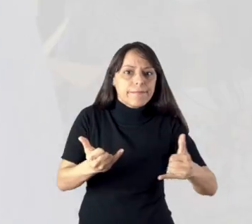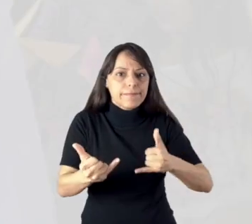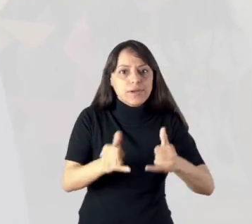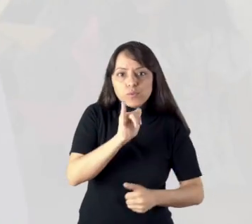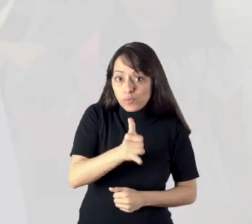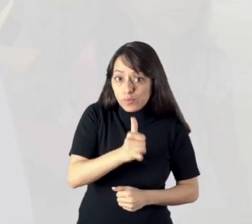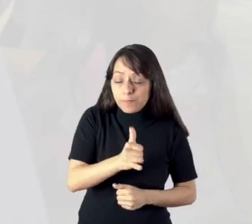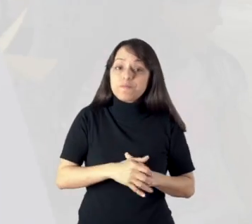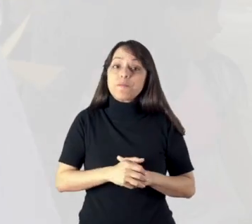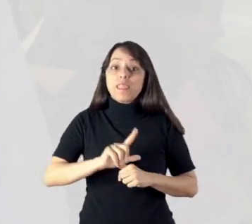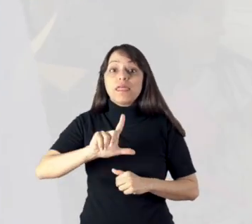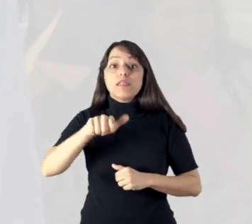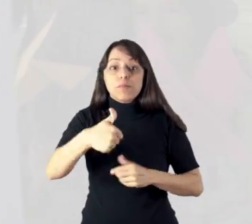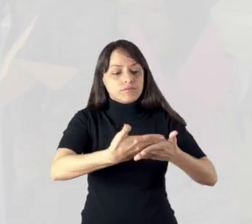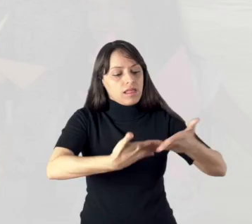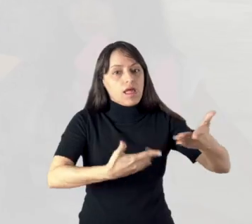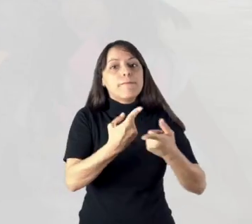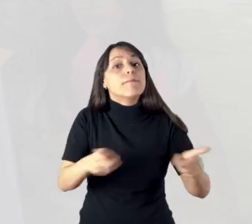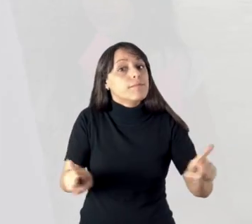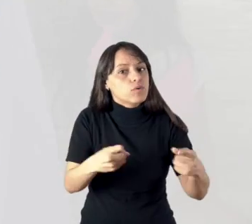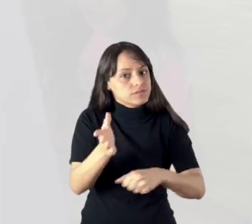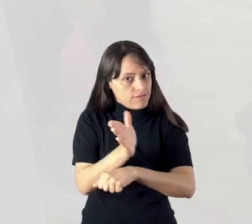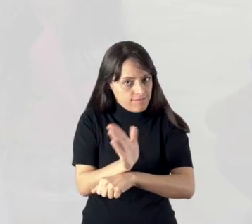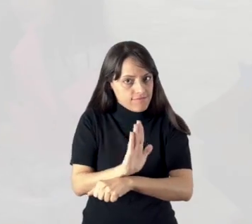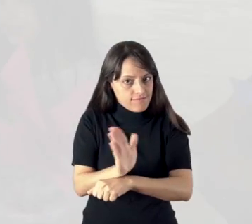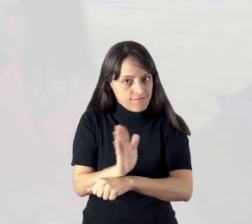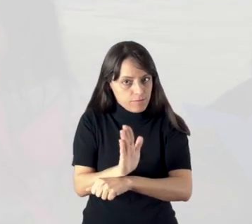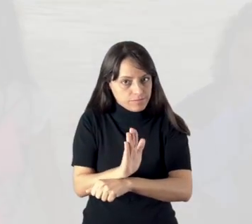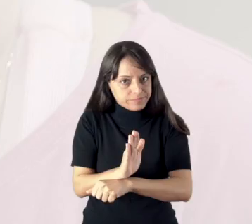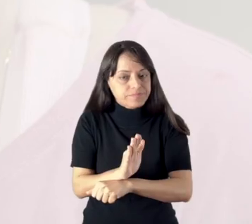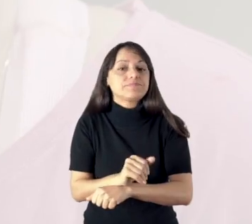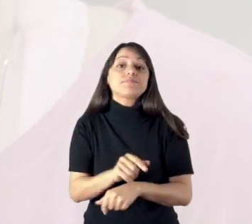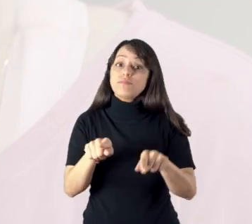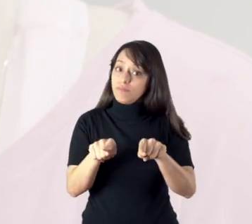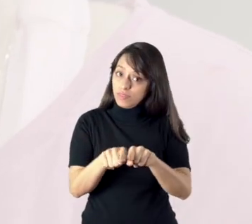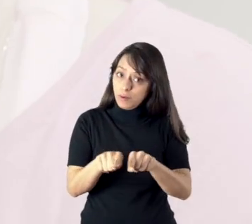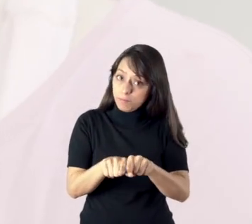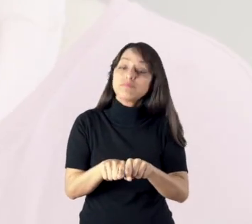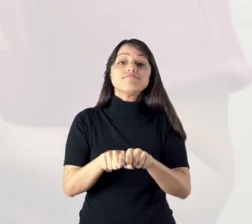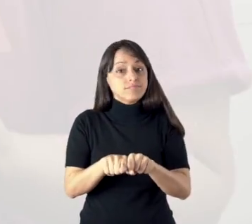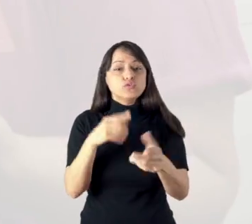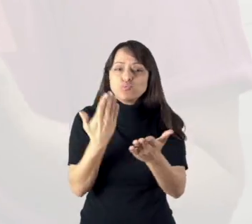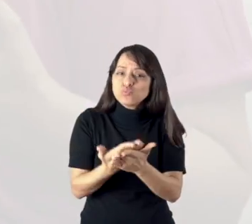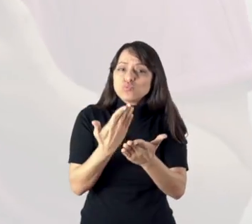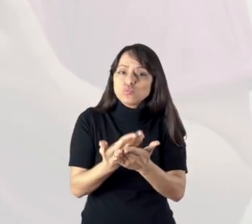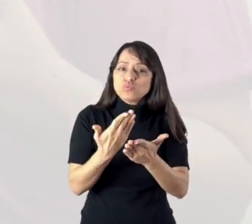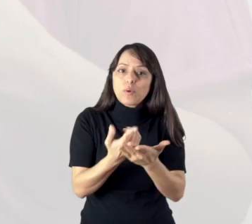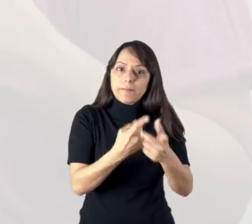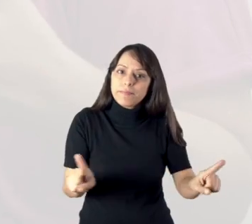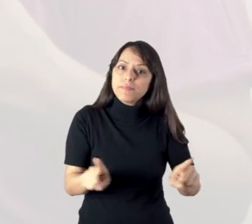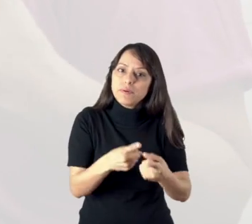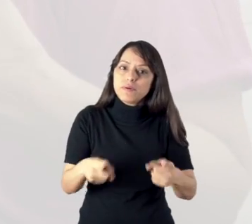animais personagens em miniatura. Eu trouxe a letra da música que a gente ia trabalhar e a gente estudou a letra dessa música,